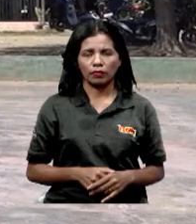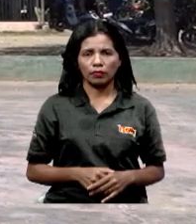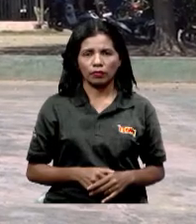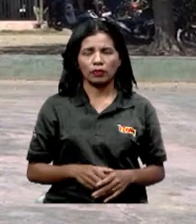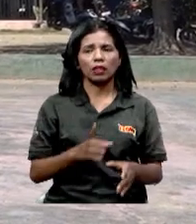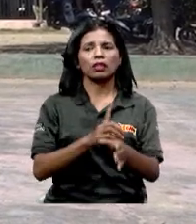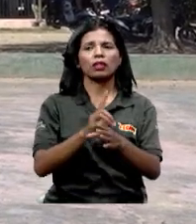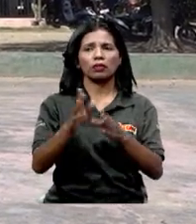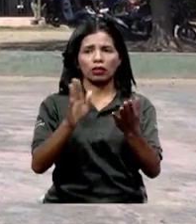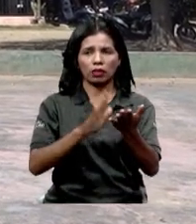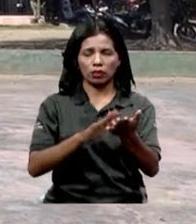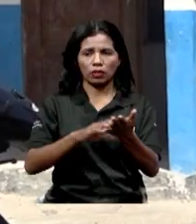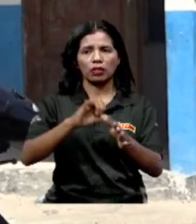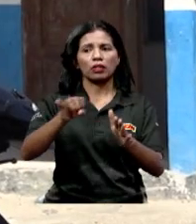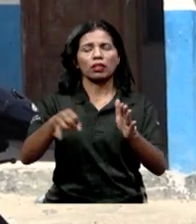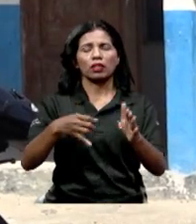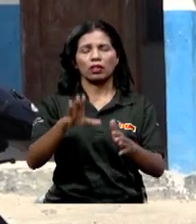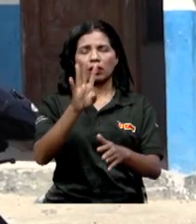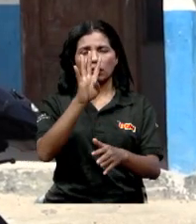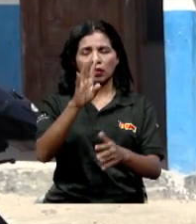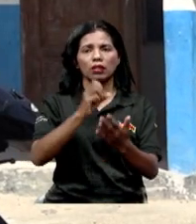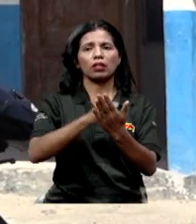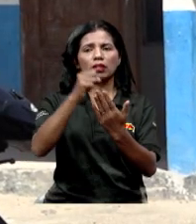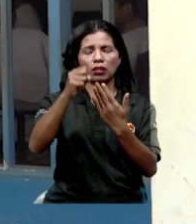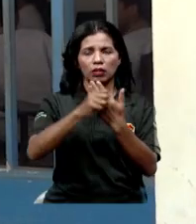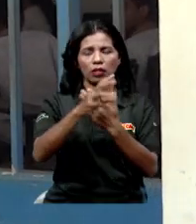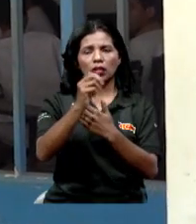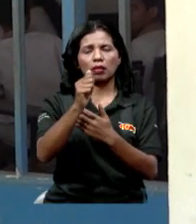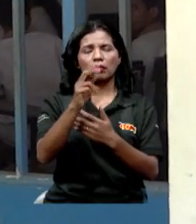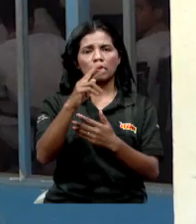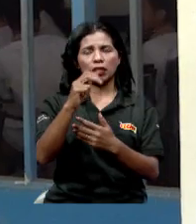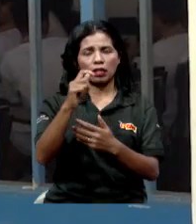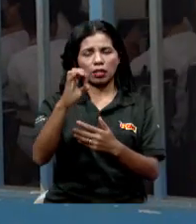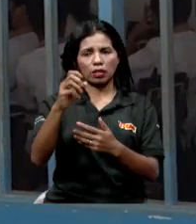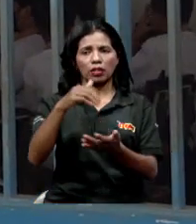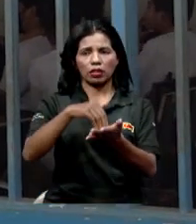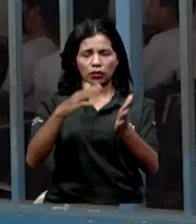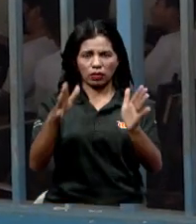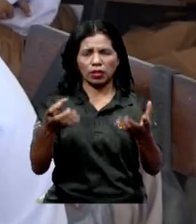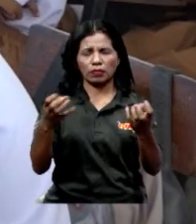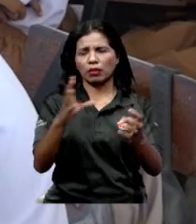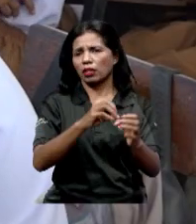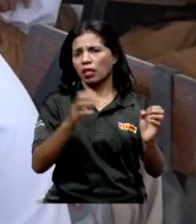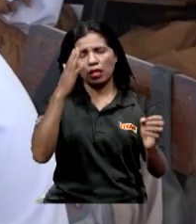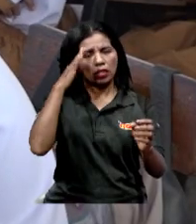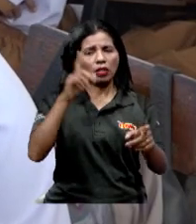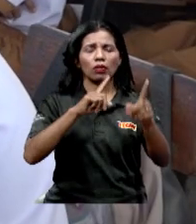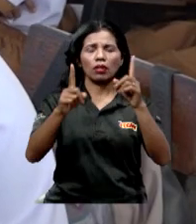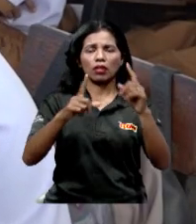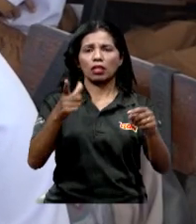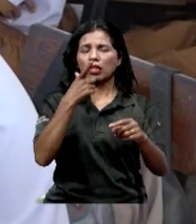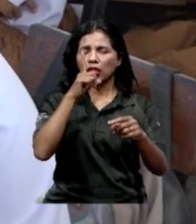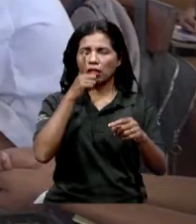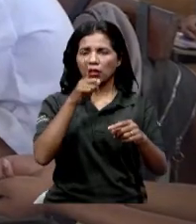Diretor Escola Secundária Geral 4 de Setembro, Martino de Menezes, Hateten, estudante Barak Maklahatene Kualia Lian